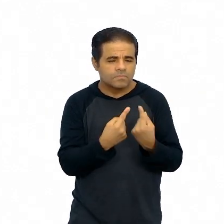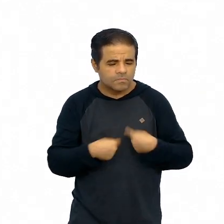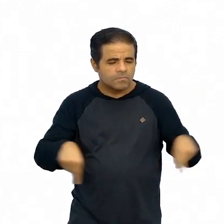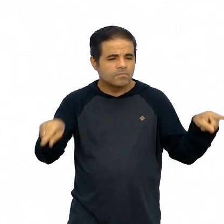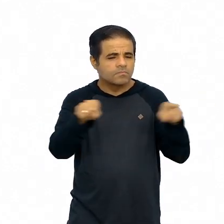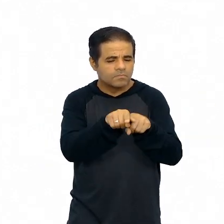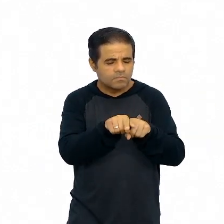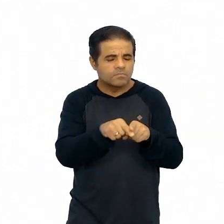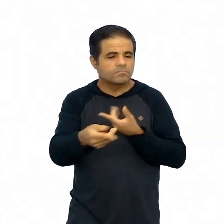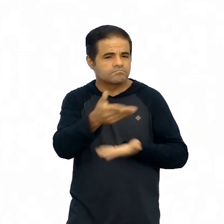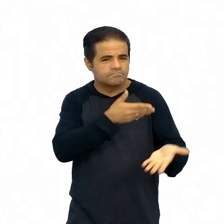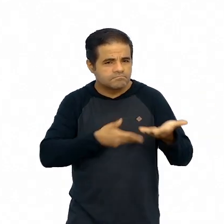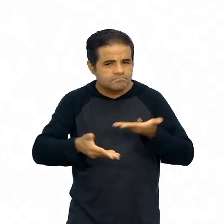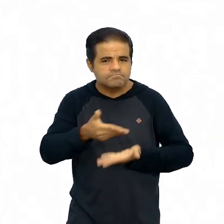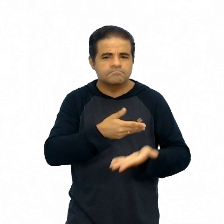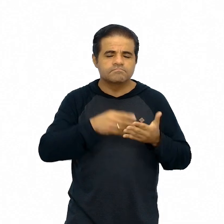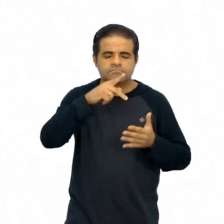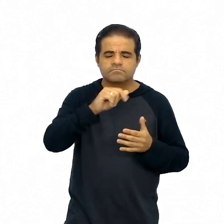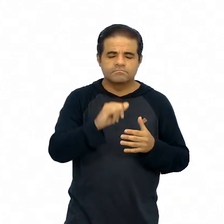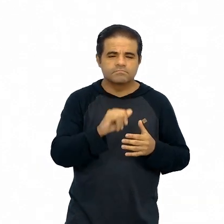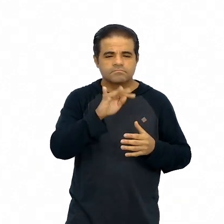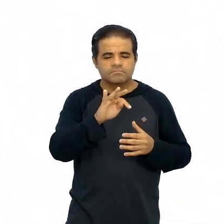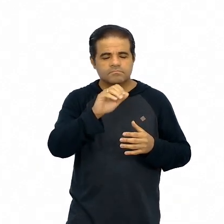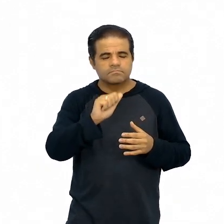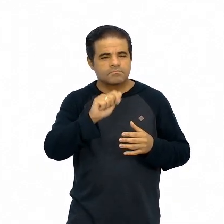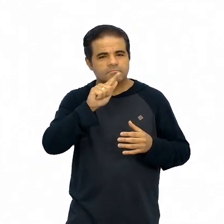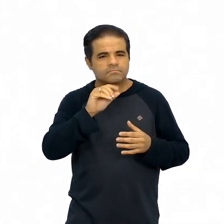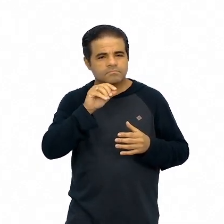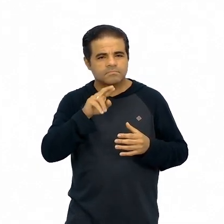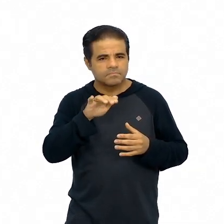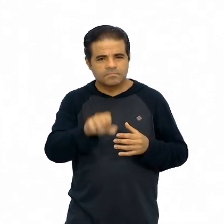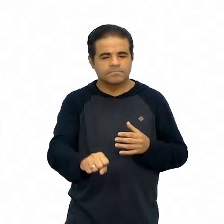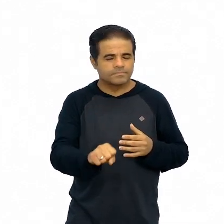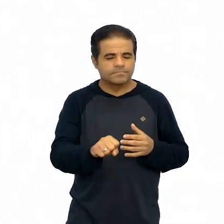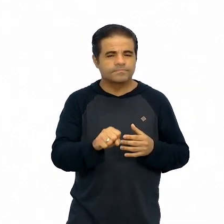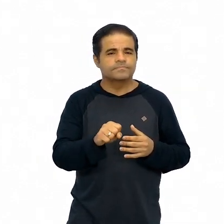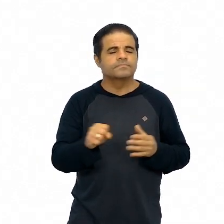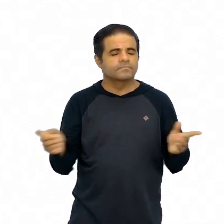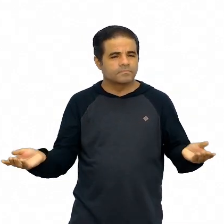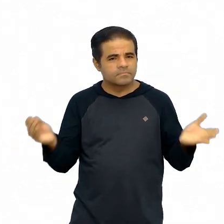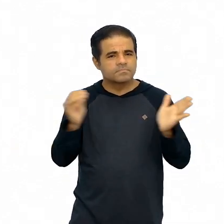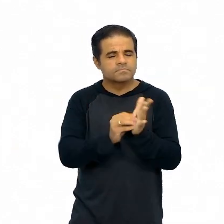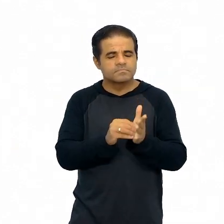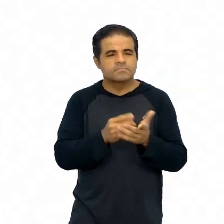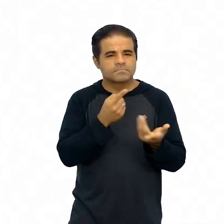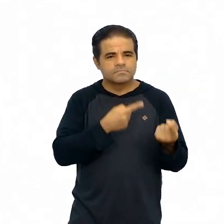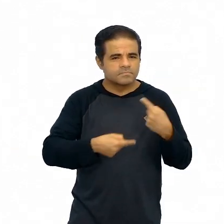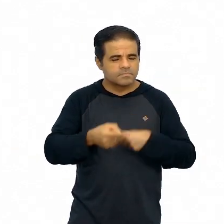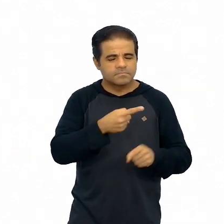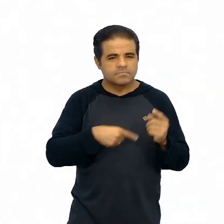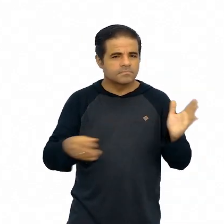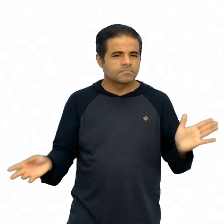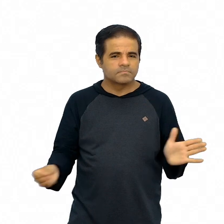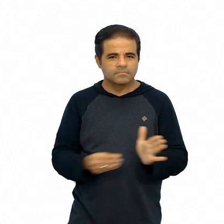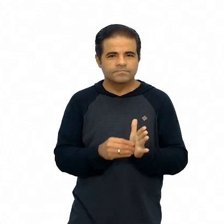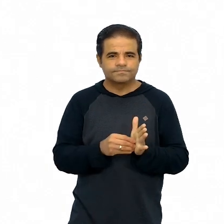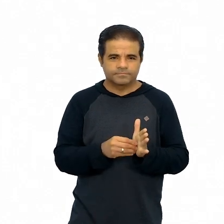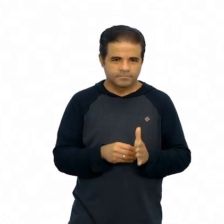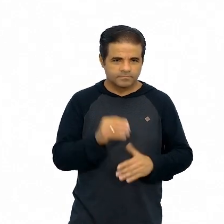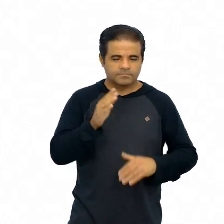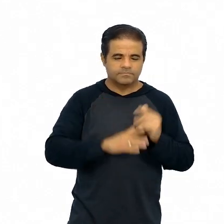associação, né, do Pitágoras com distância de 2 pontos, a questão de troca